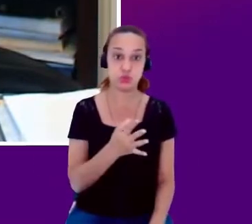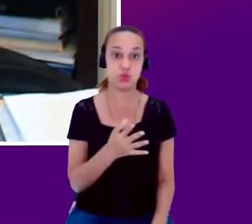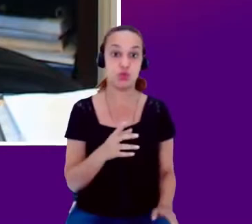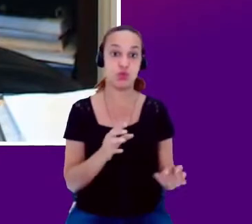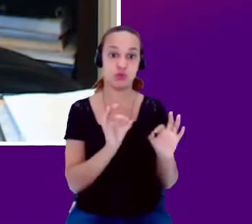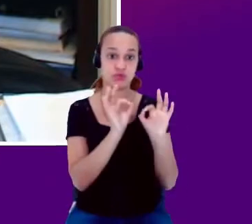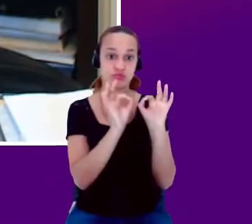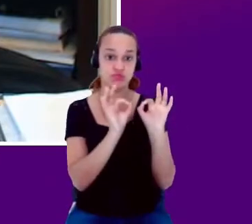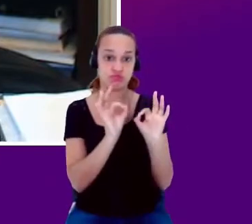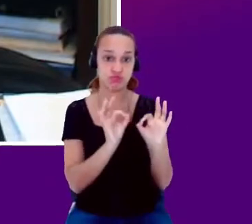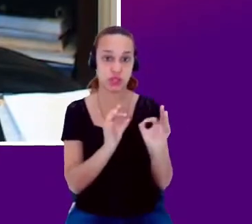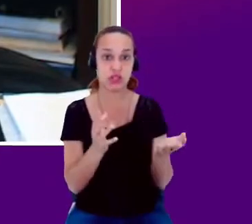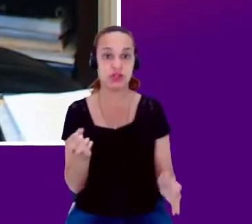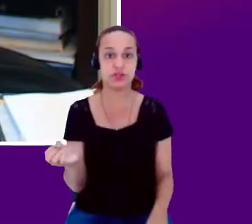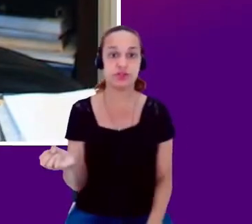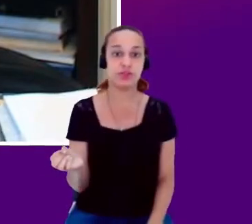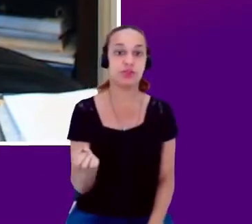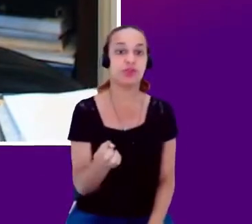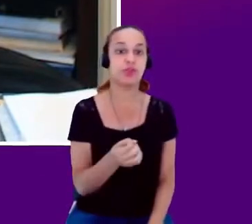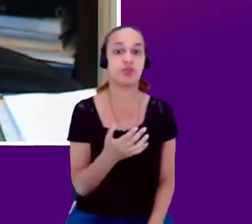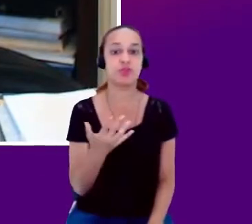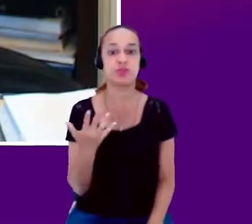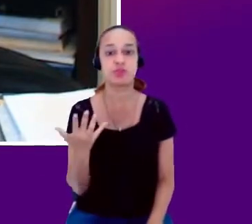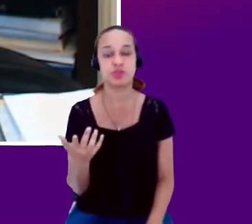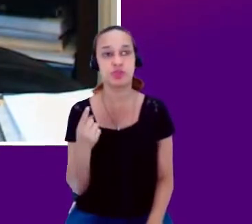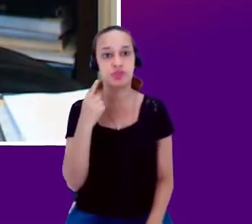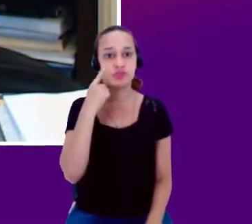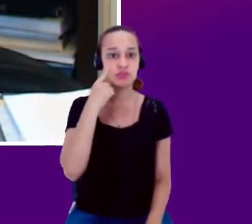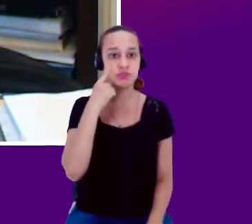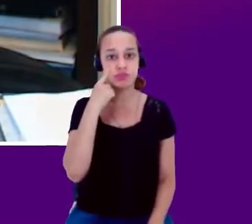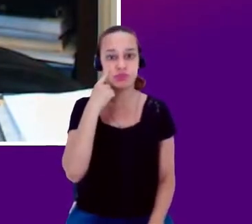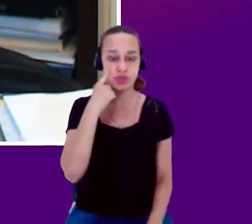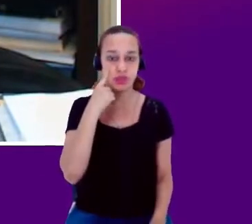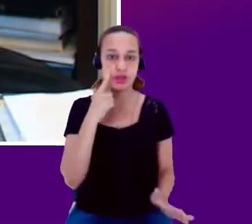uma nova apreensão da maneira como são feitas,